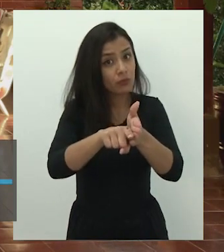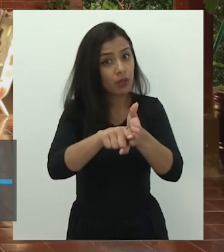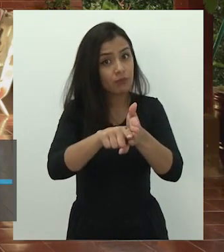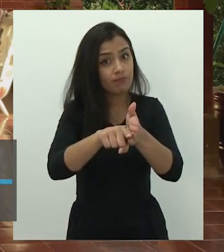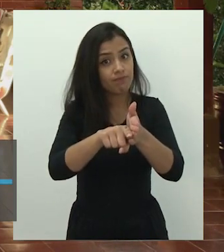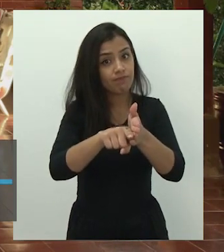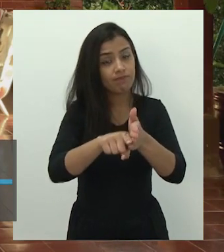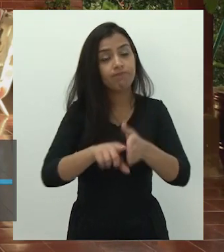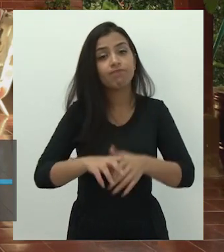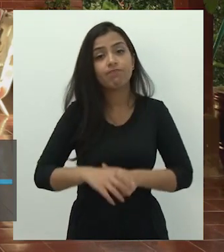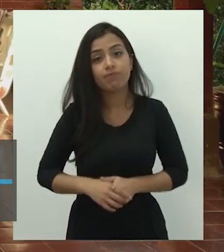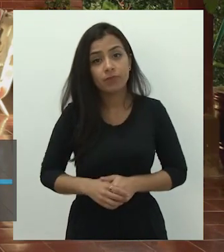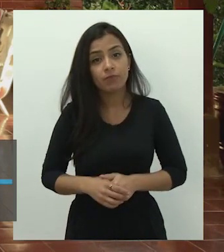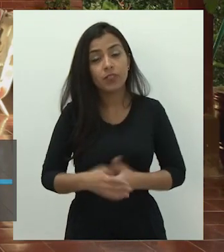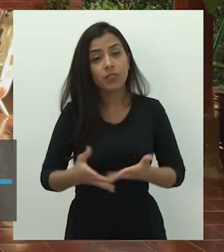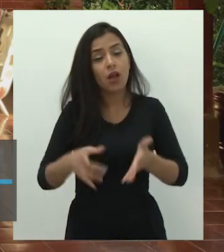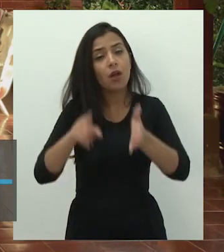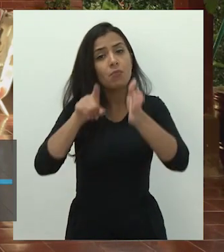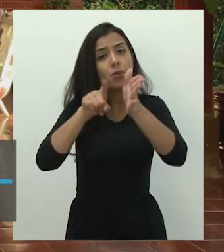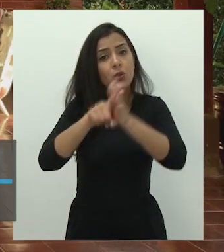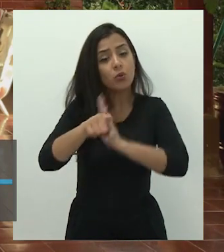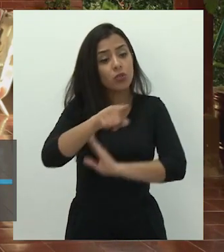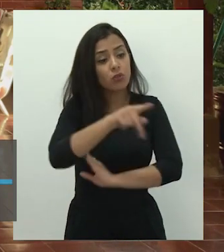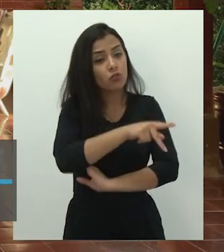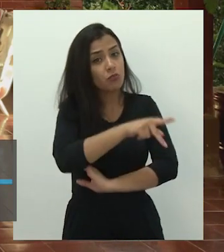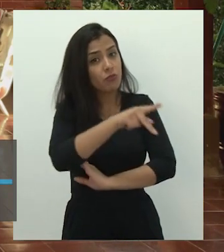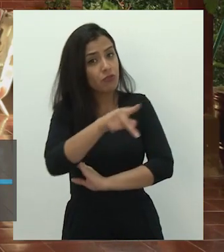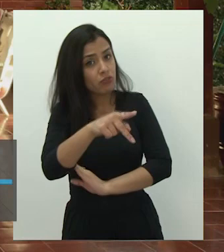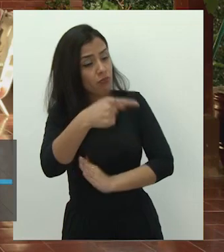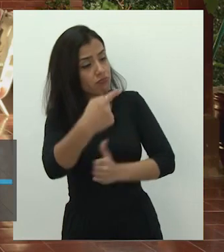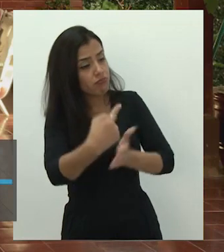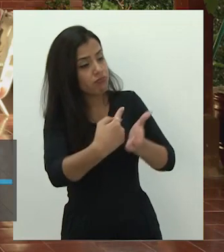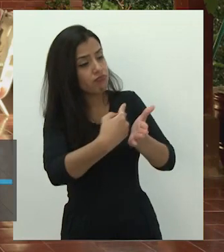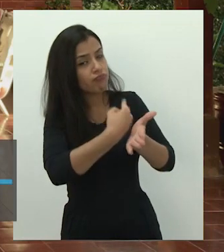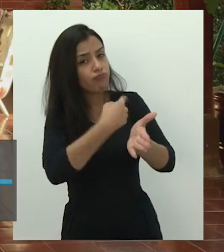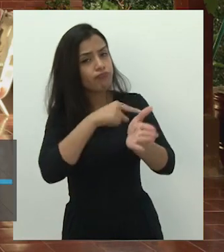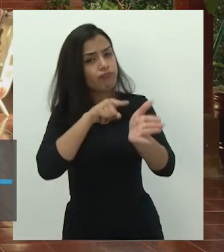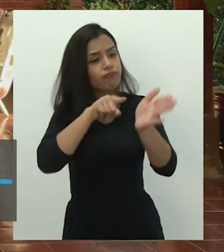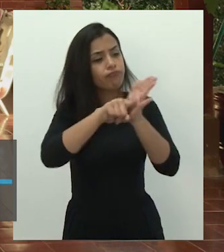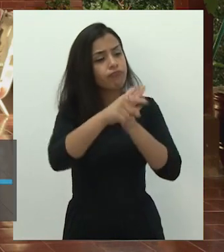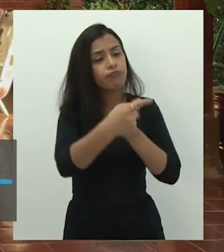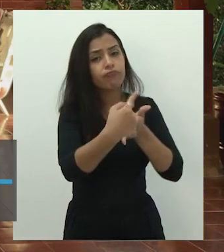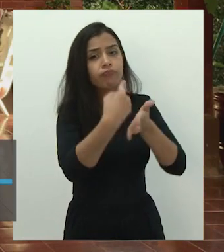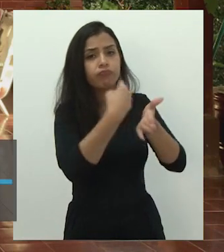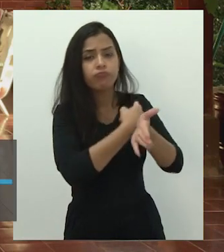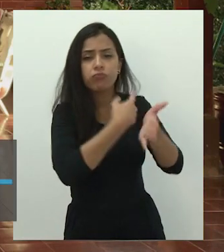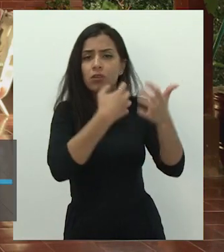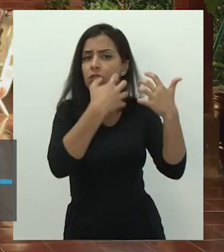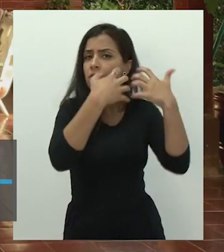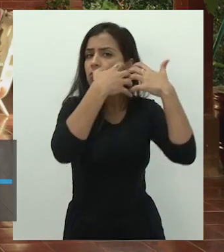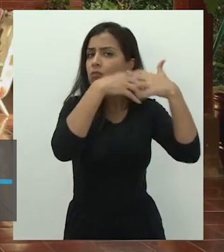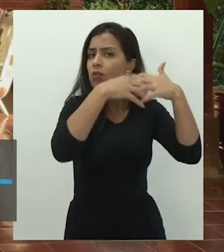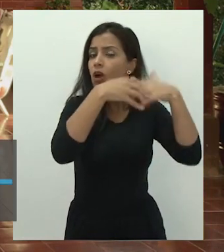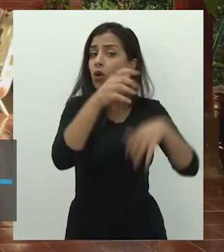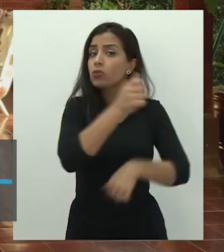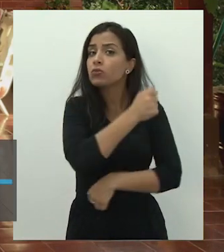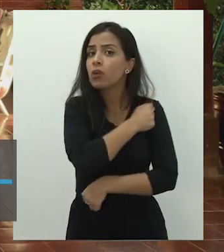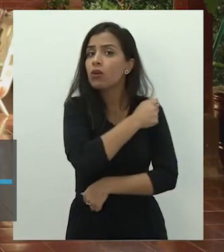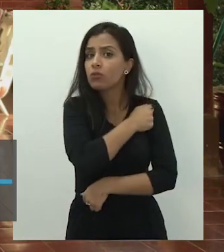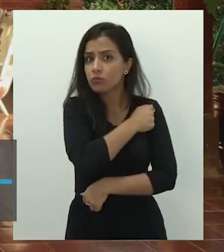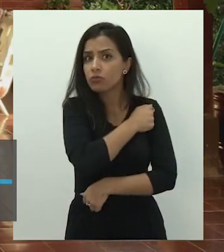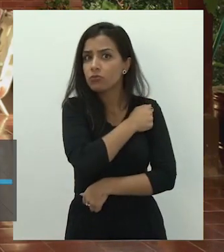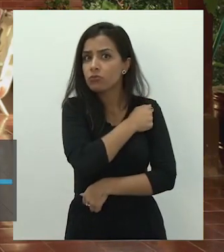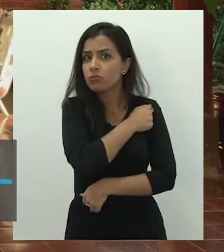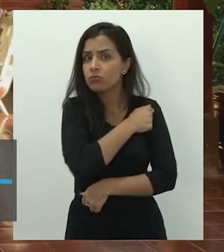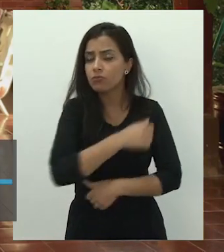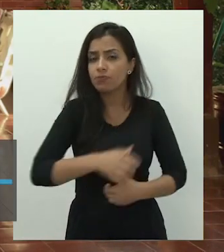as boas perguntas do professor que mobilizam o pensamento dos estudantes. Bom,